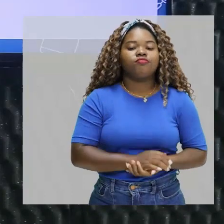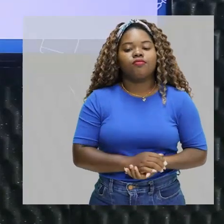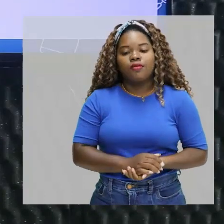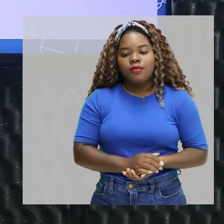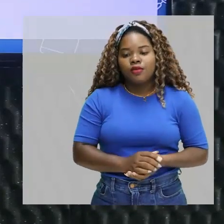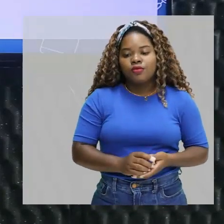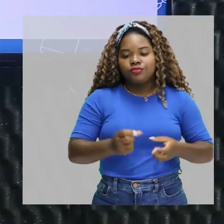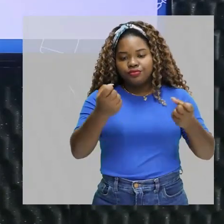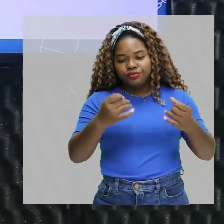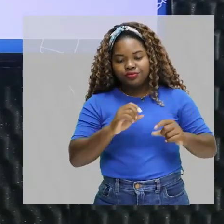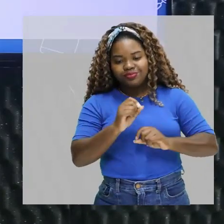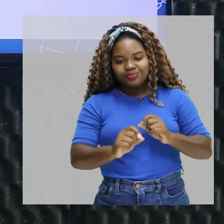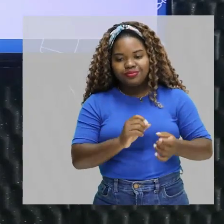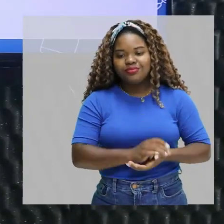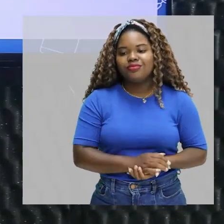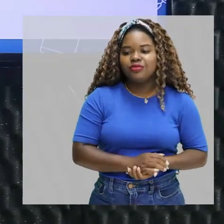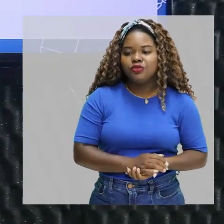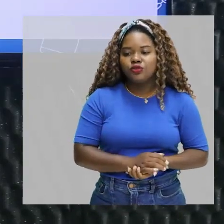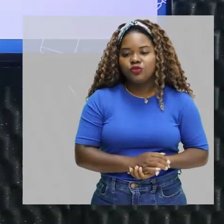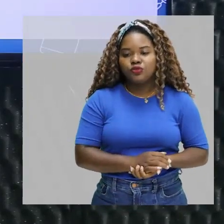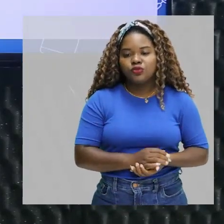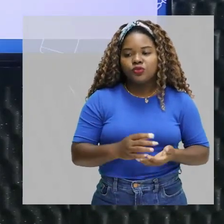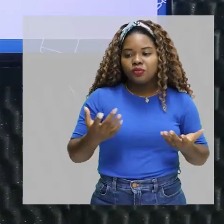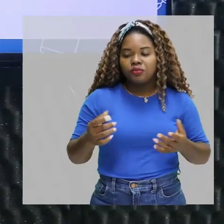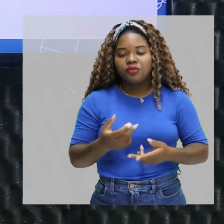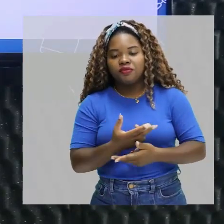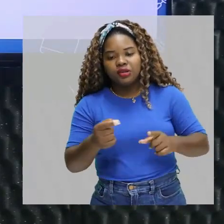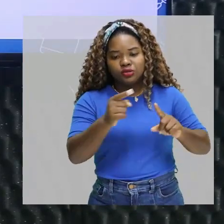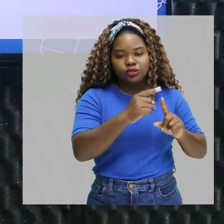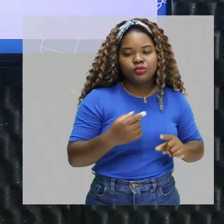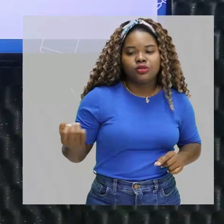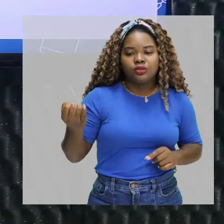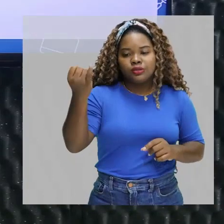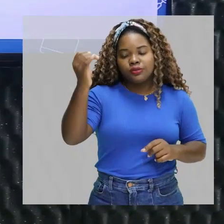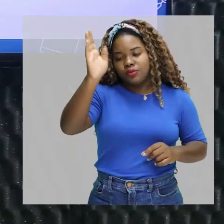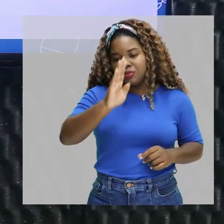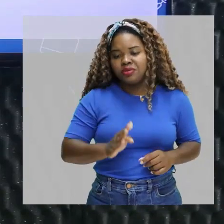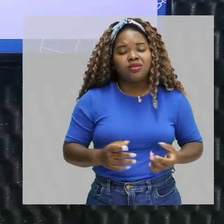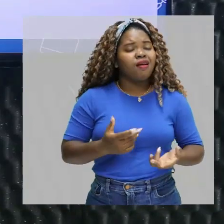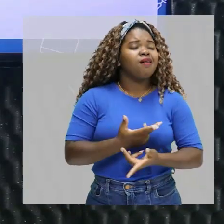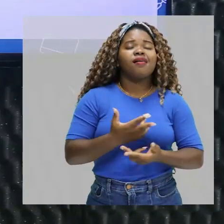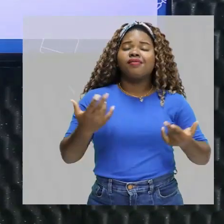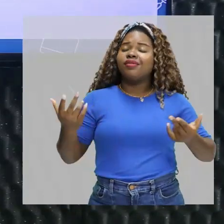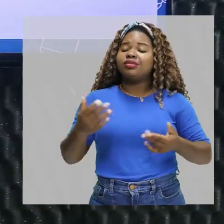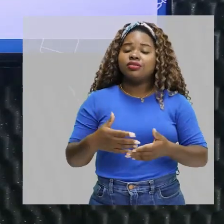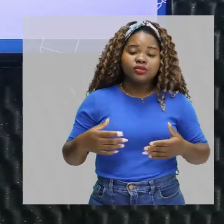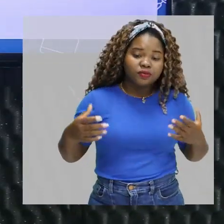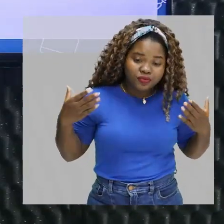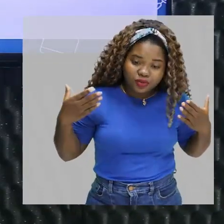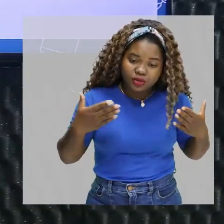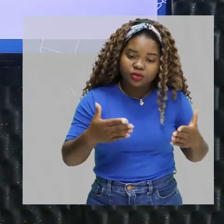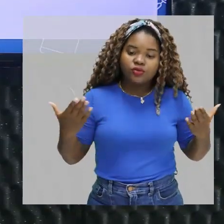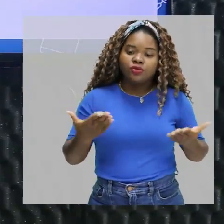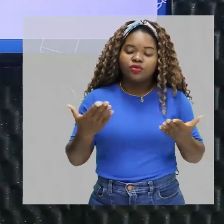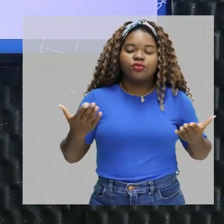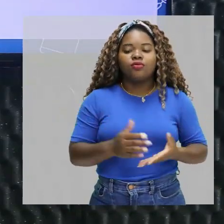potenciais do Brasil são inúmeros né então a gente vai ter aí um foco tá nós vamos ter um direcionamento mais específico principalmente